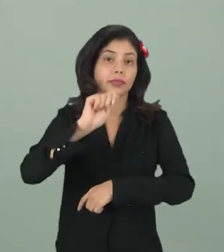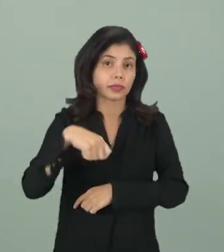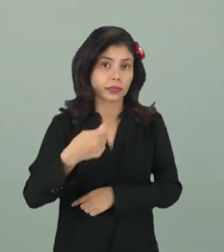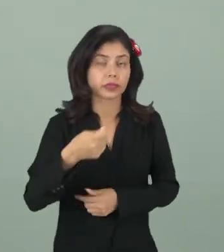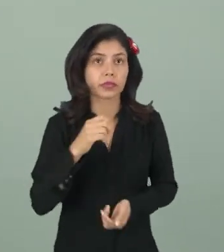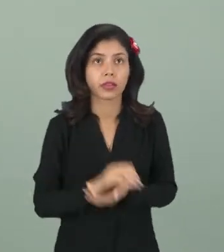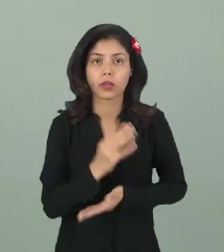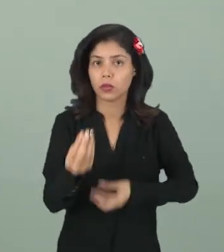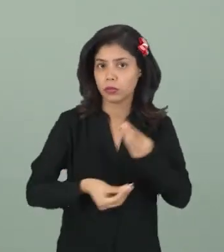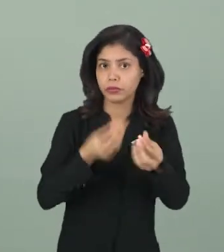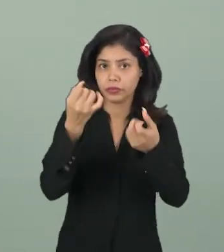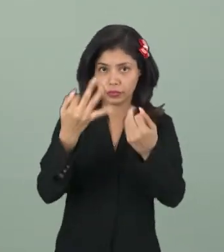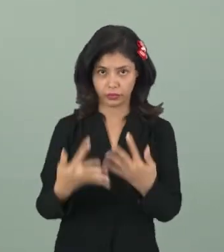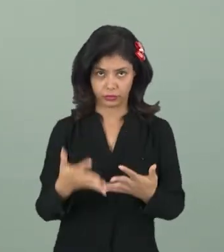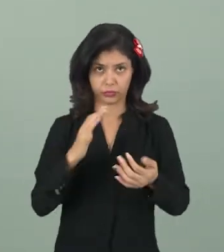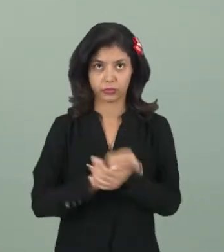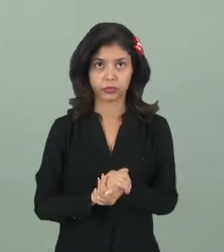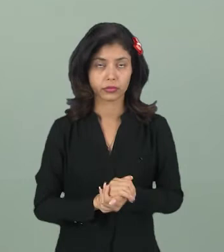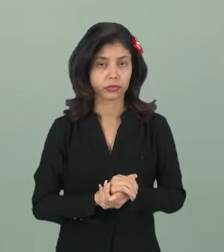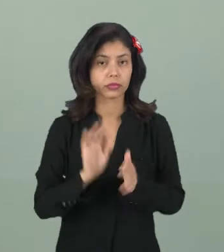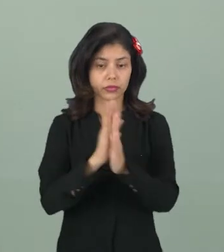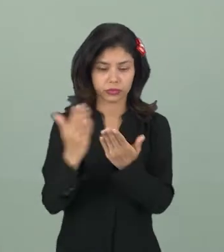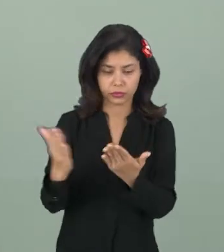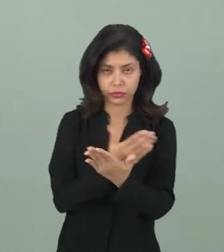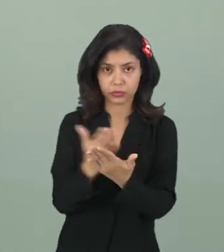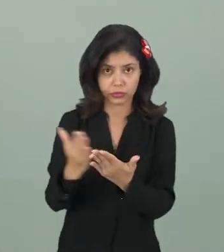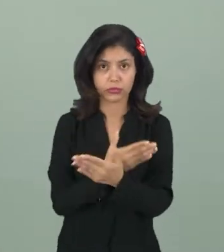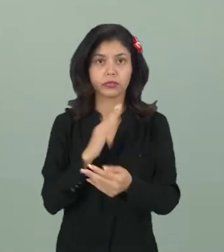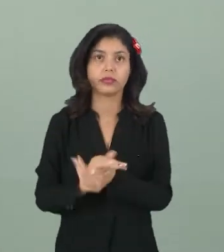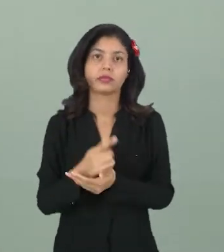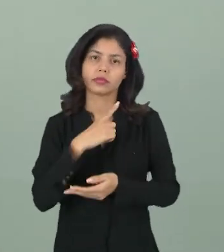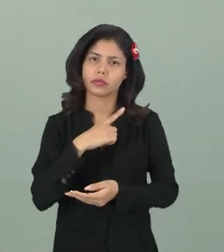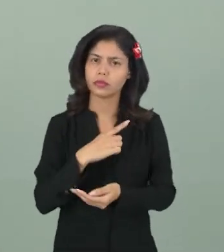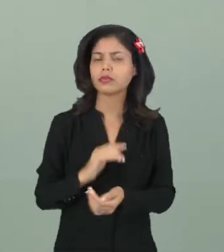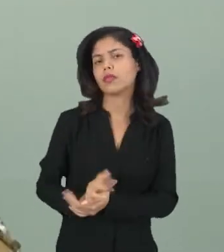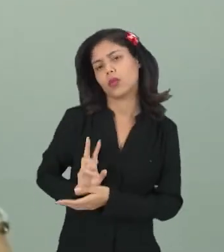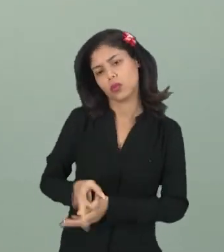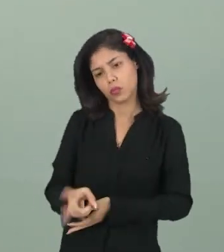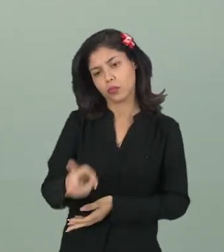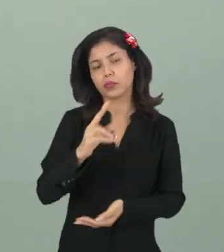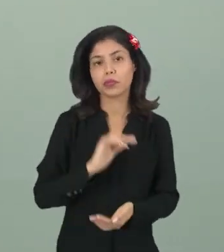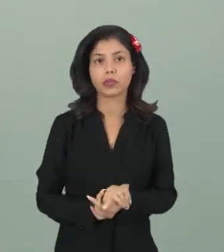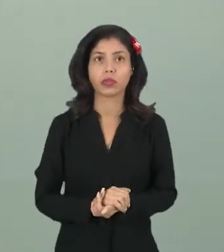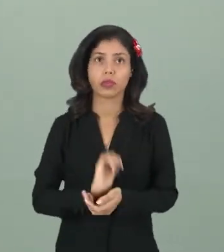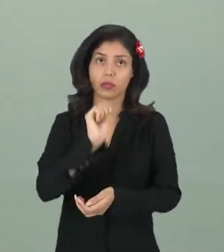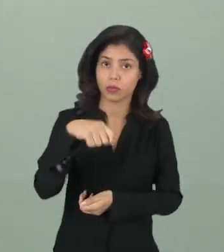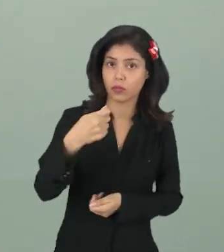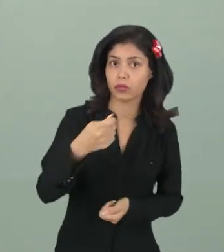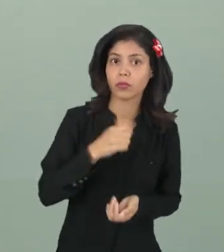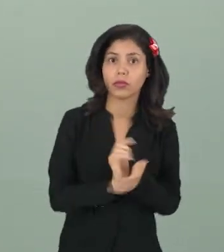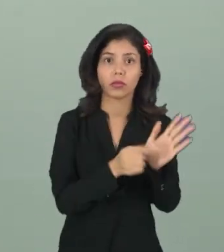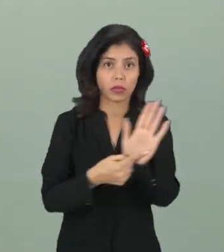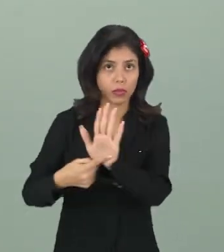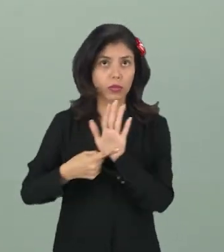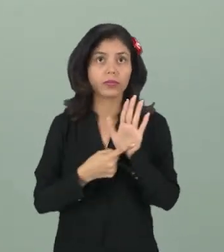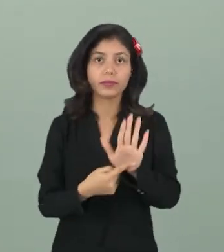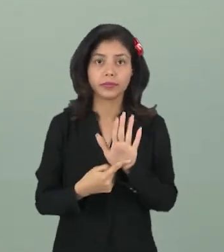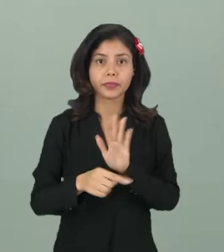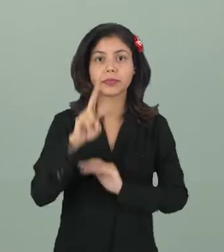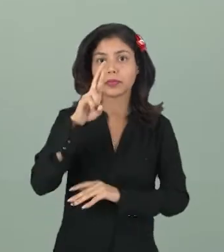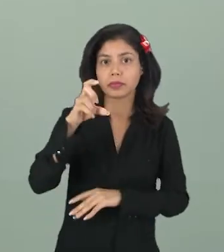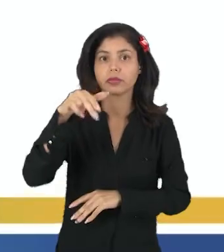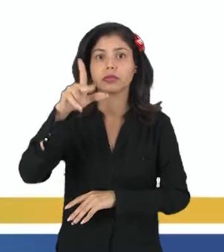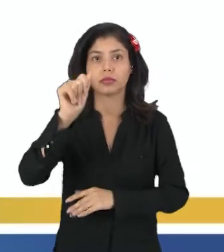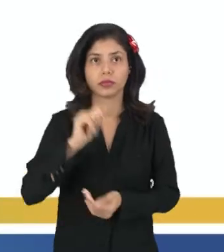símbolo né como que foi comentado os livros didáticos eles têm o costume de colocar os símbolos que representam os números